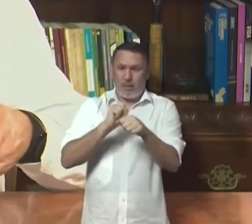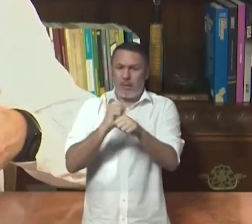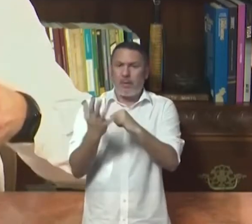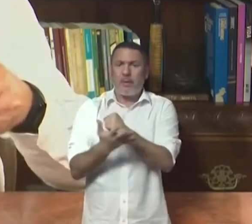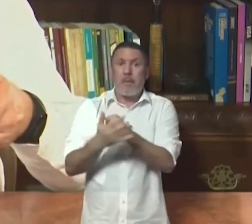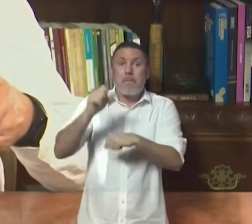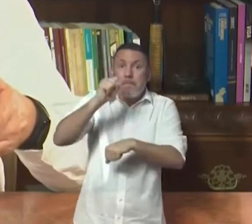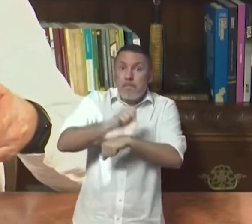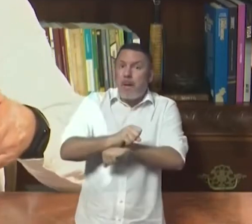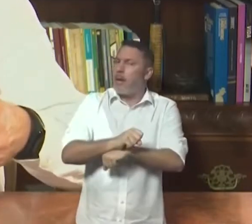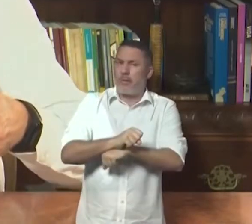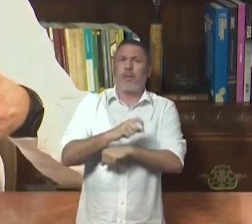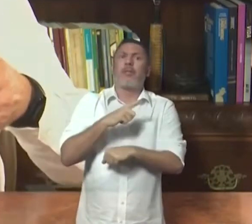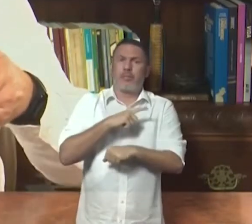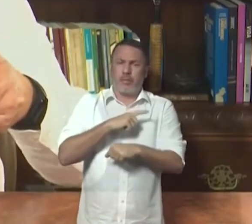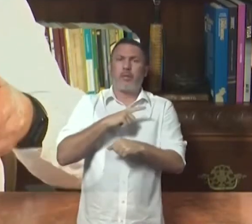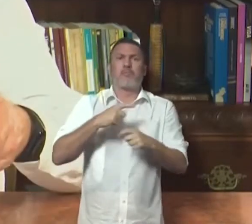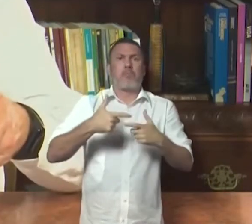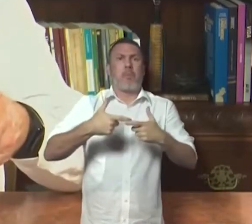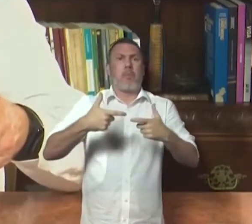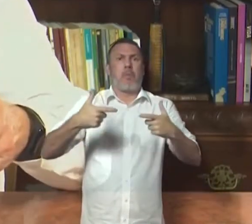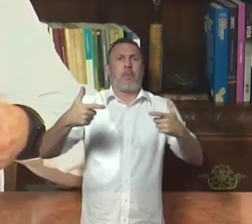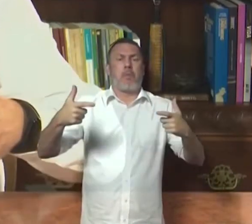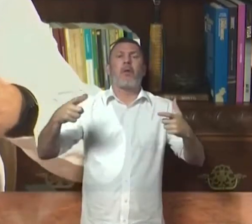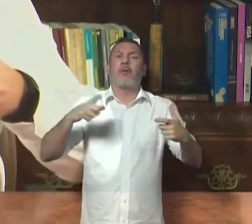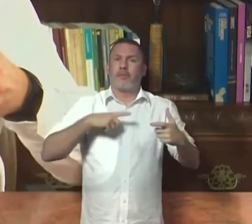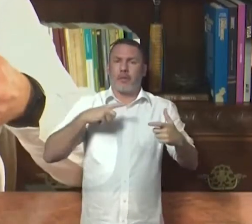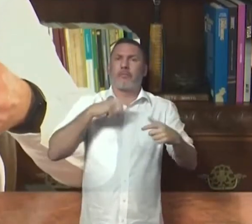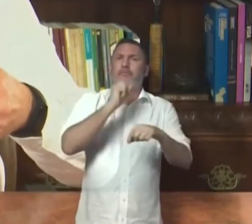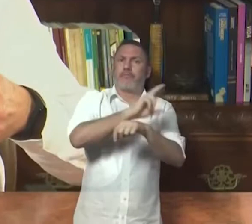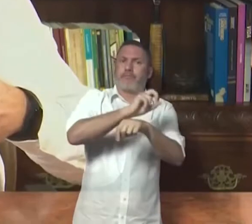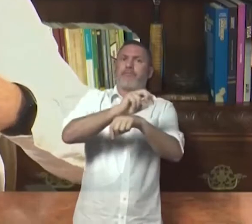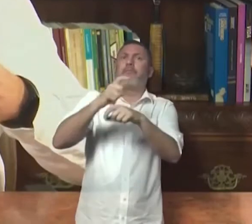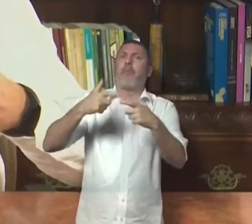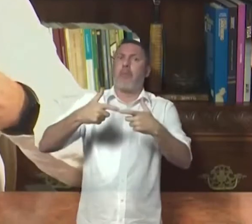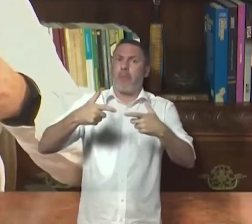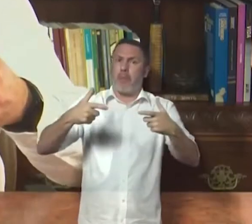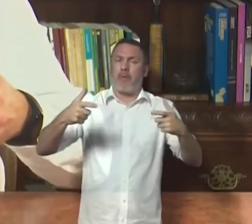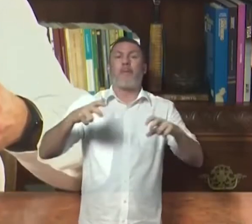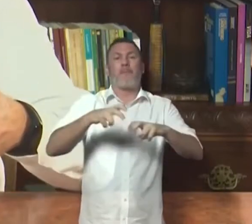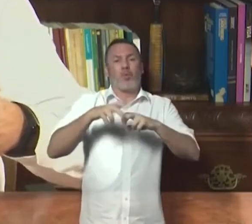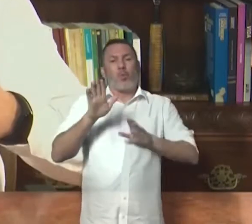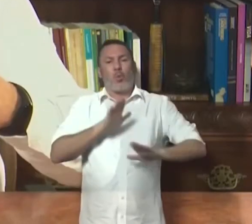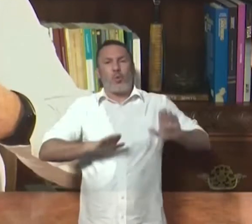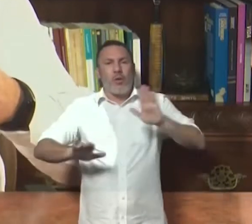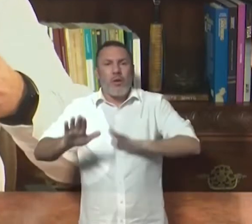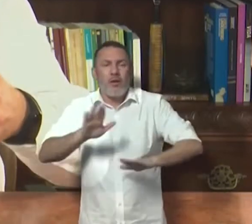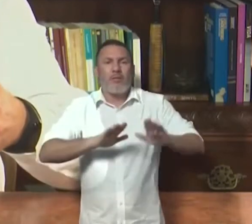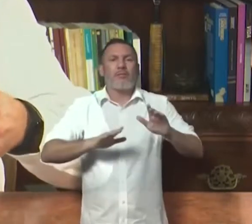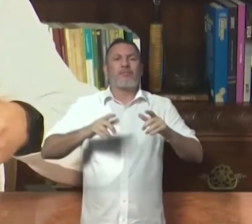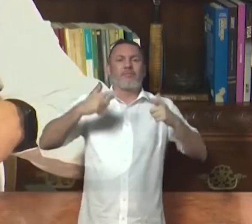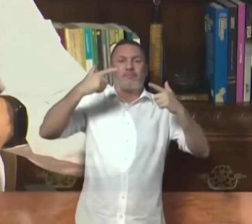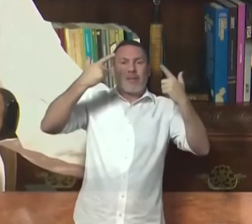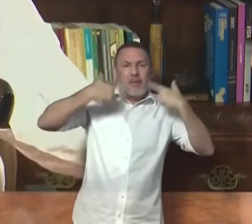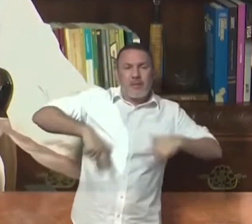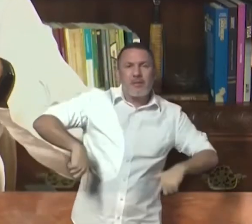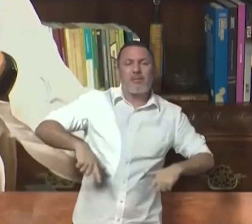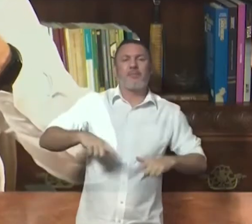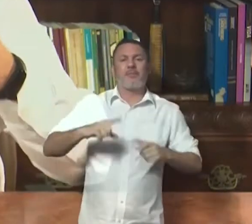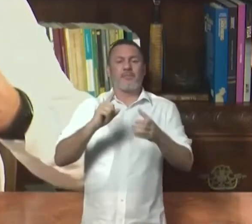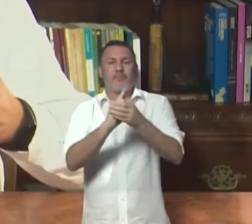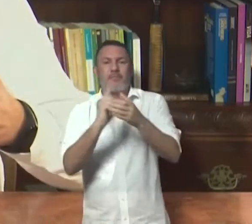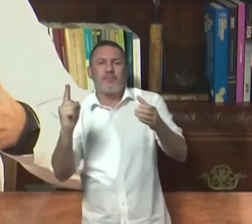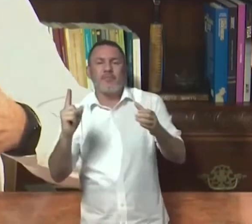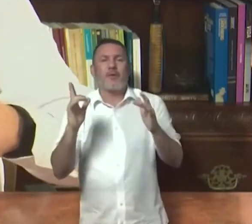exige toda a cautela para não ter interação e toda a cautela para que a gente mantenha o distanciamento e isolamento social. À medida que a